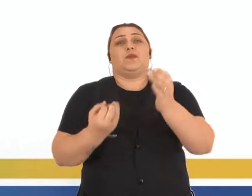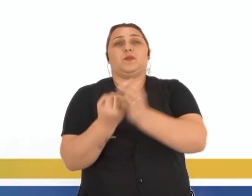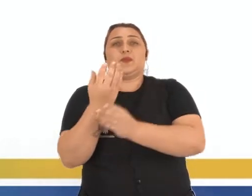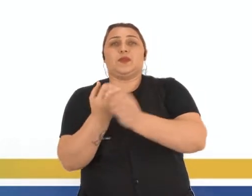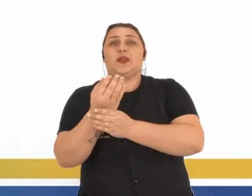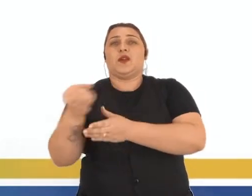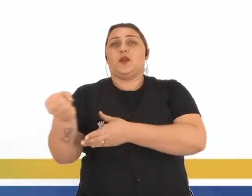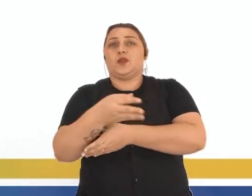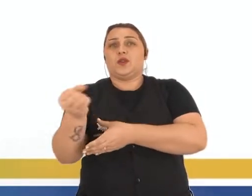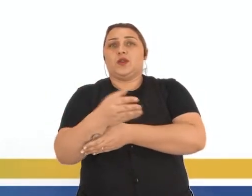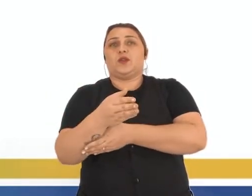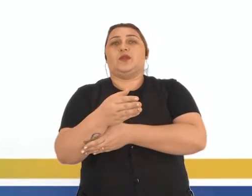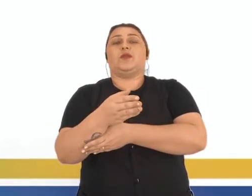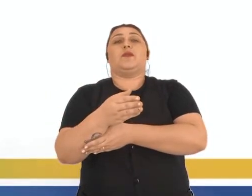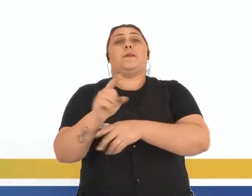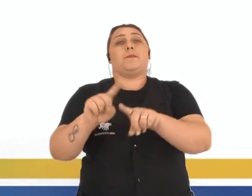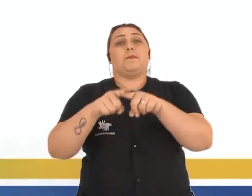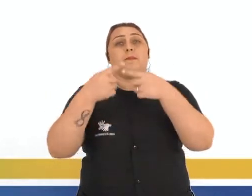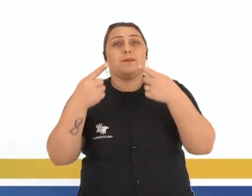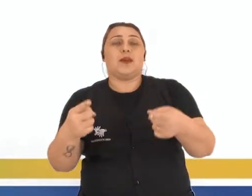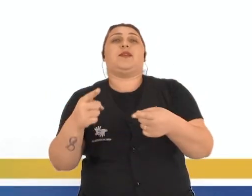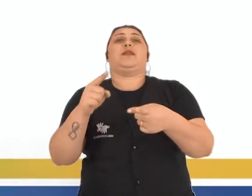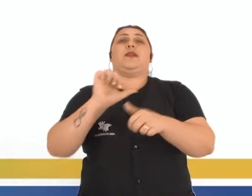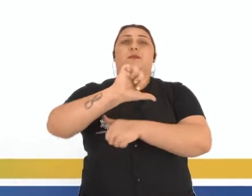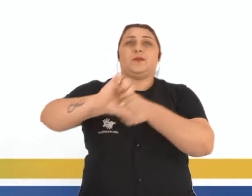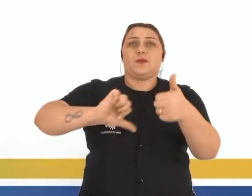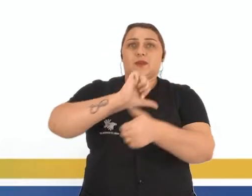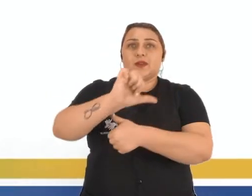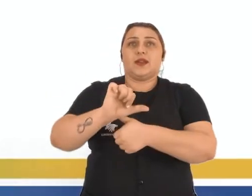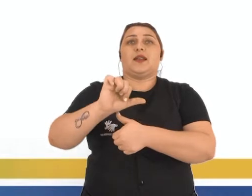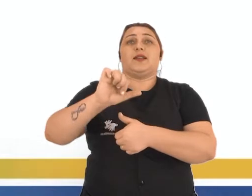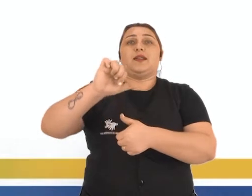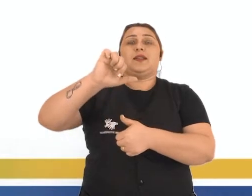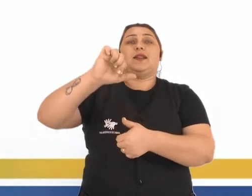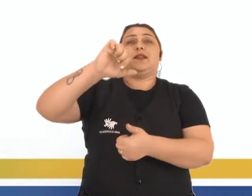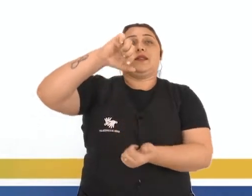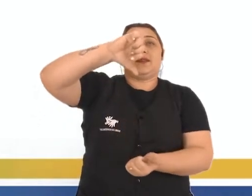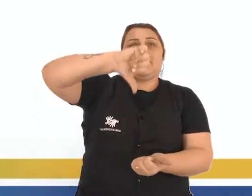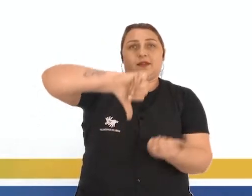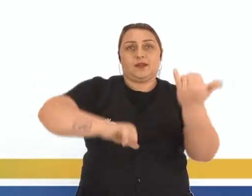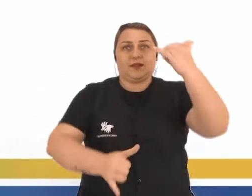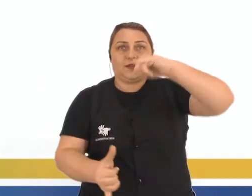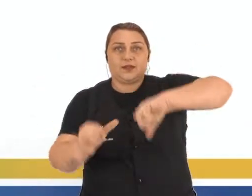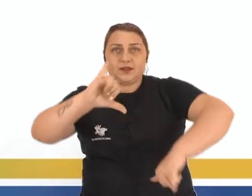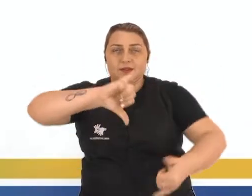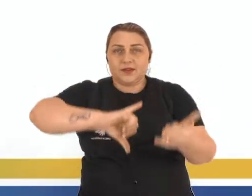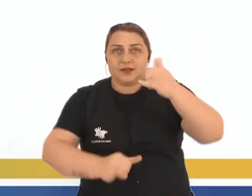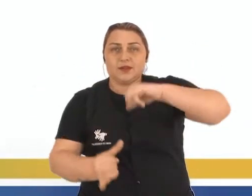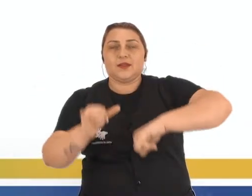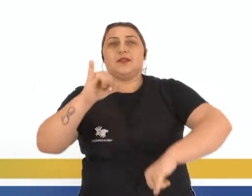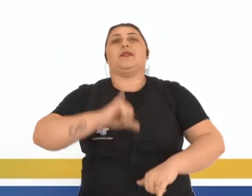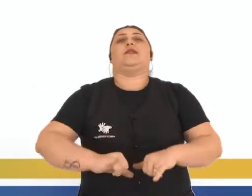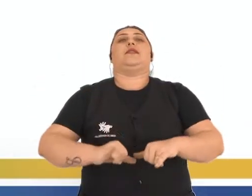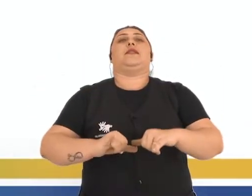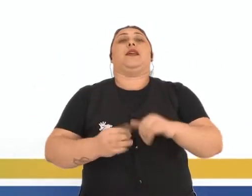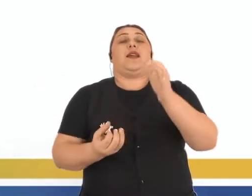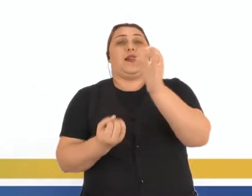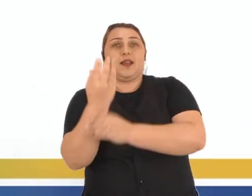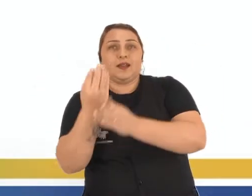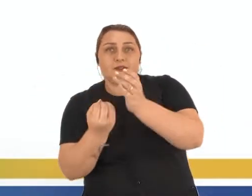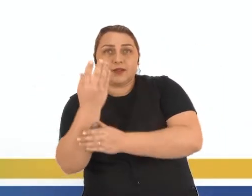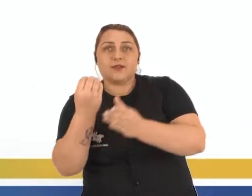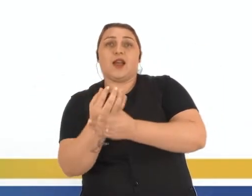novas substâncias. Já os fenômenos químicos, eles vão estar relacionados com reações entre substâncias que vão